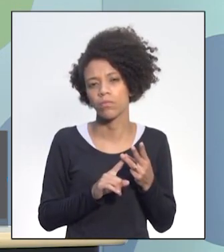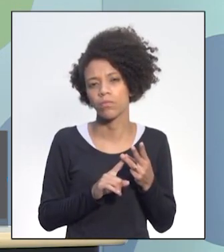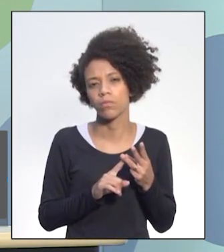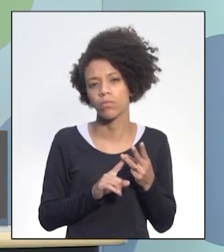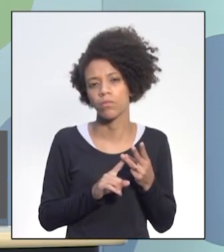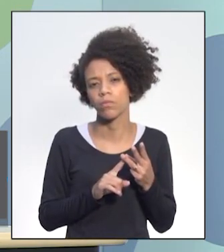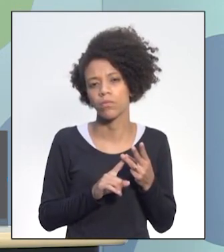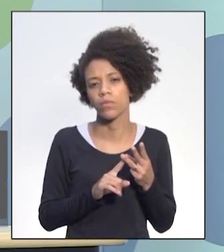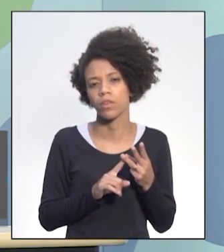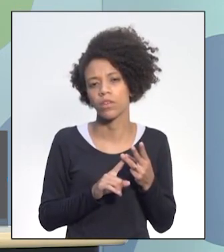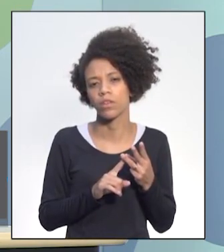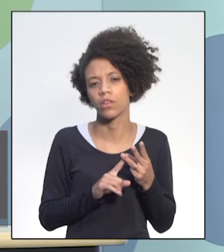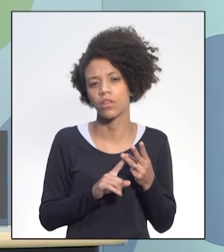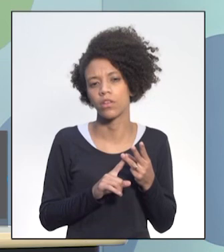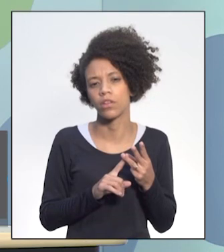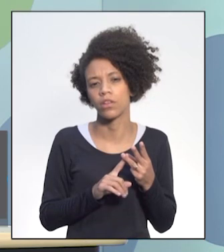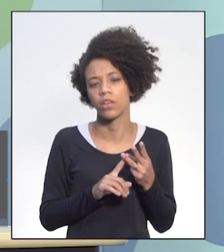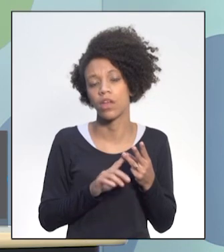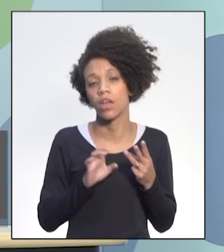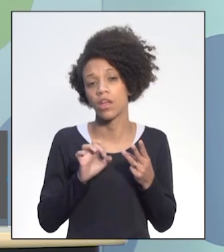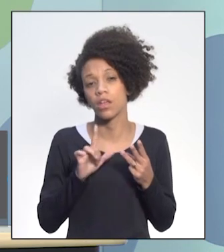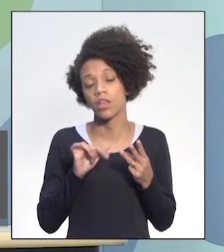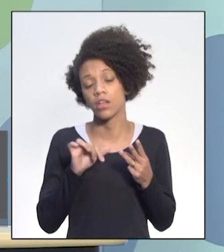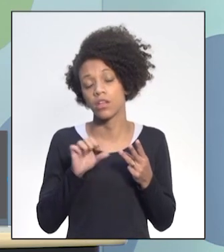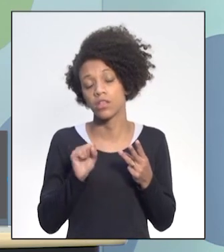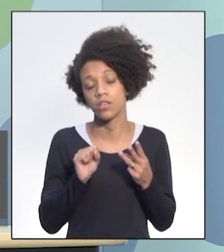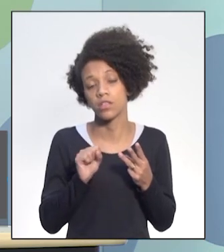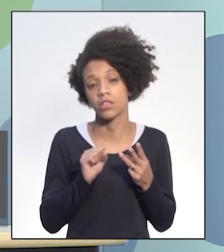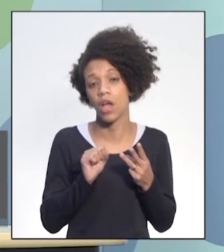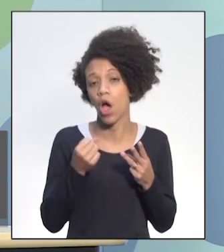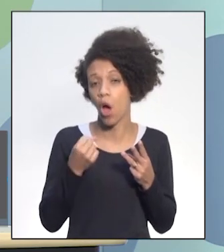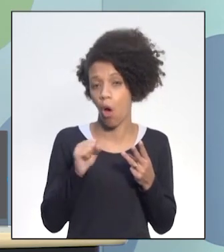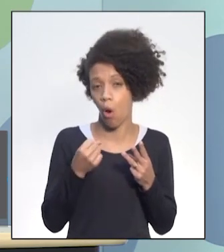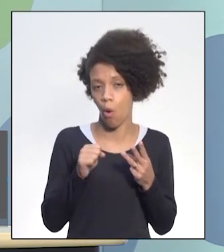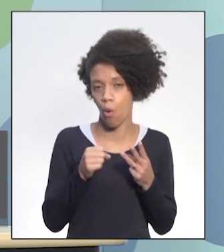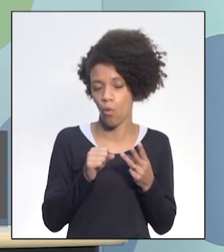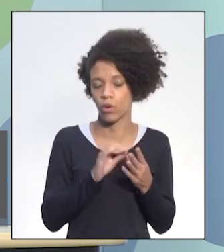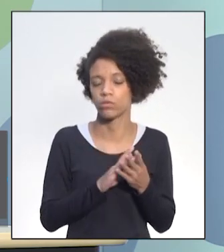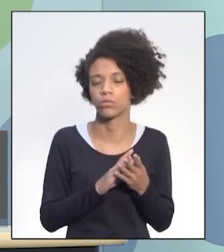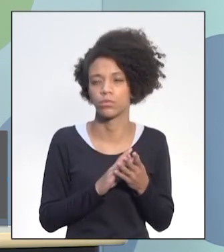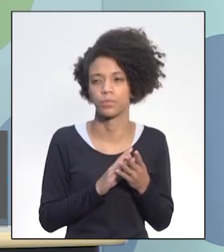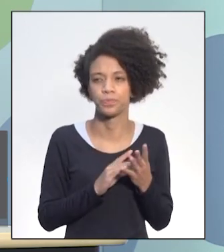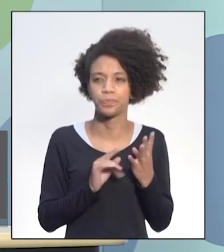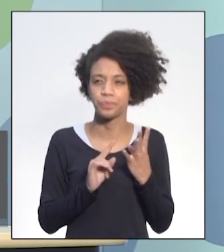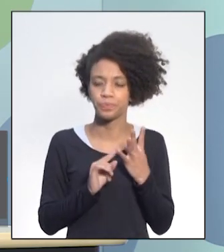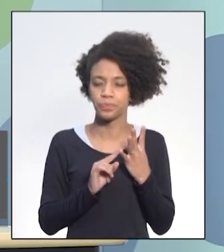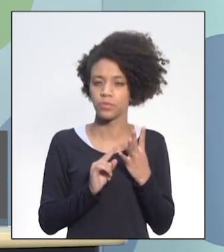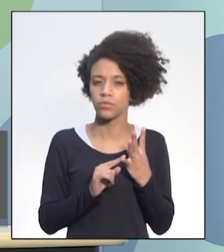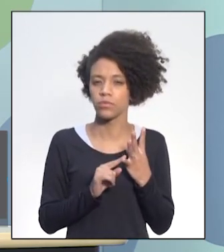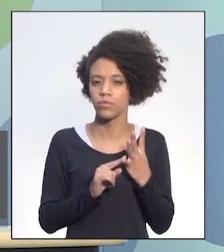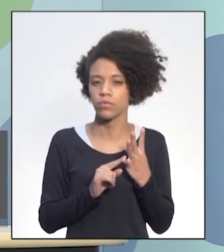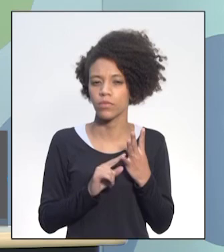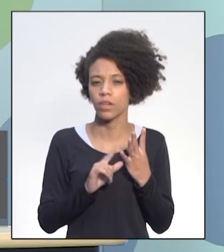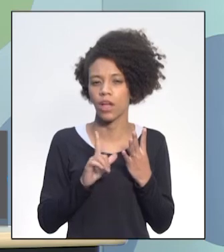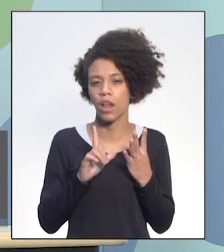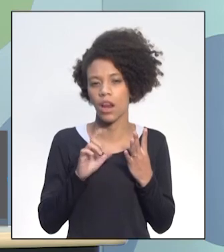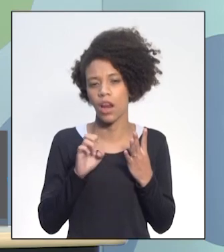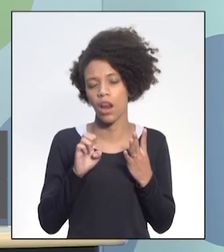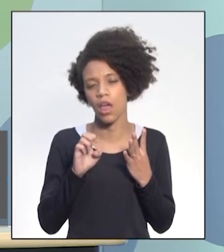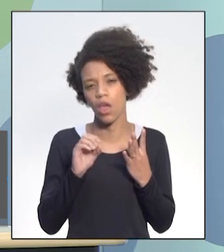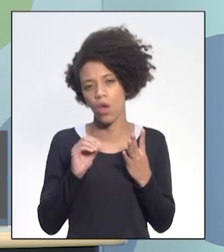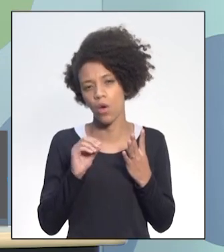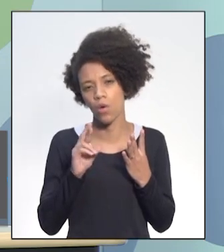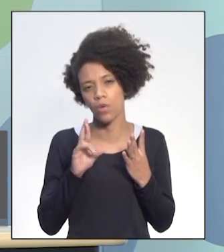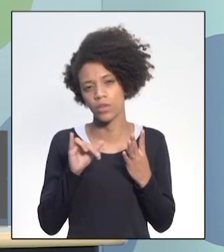a Elis Miguel responderam 8. E a Leuris